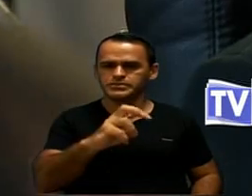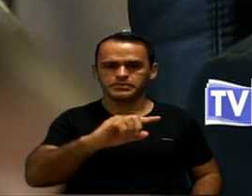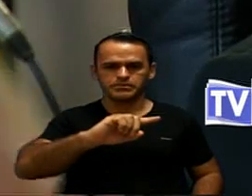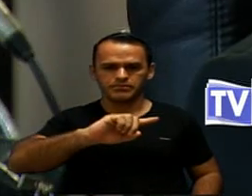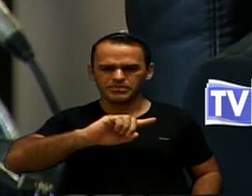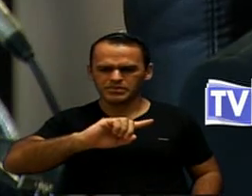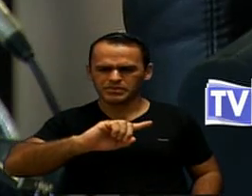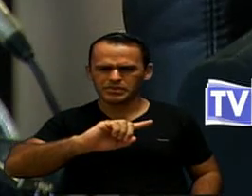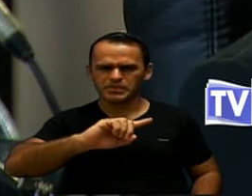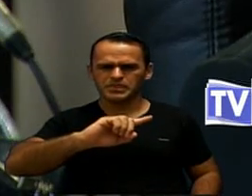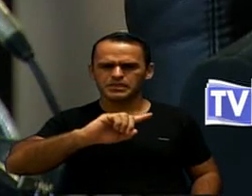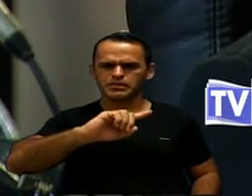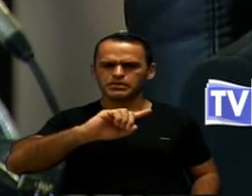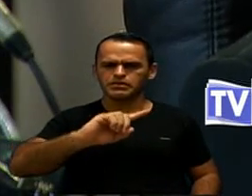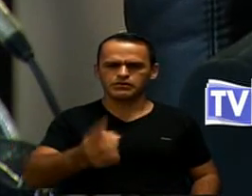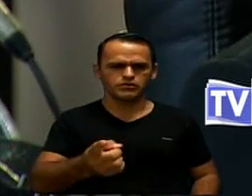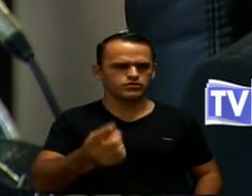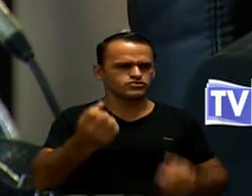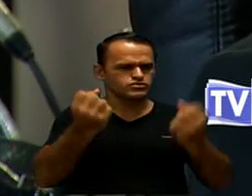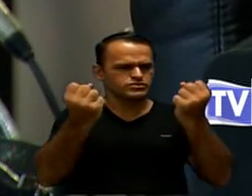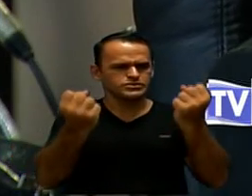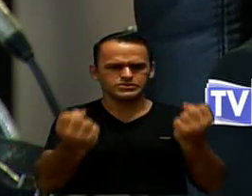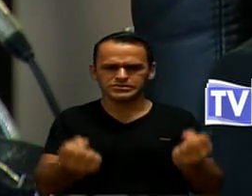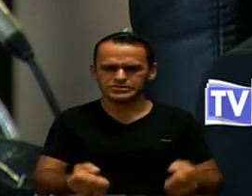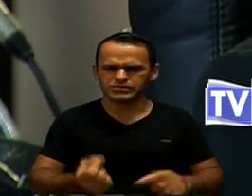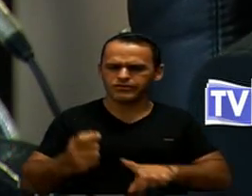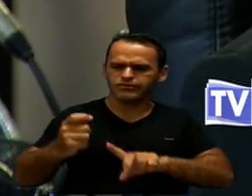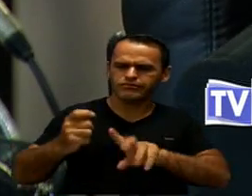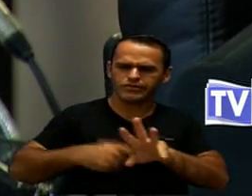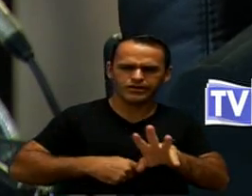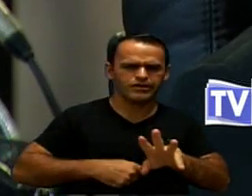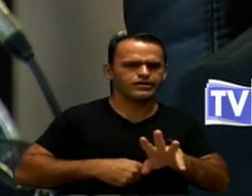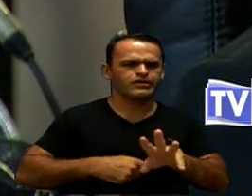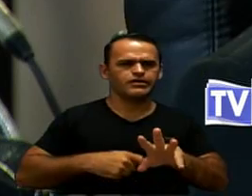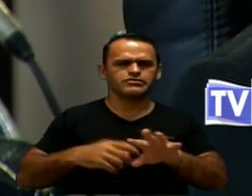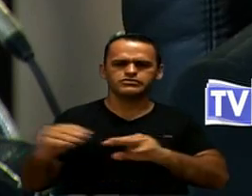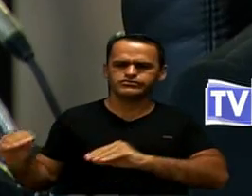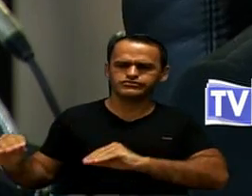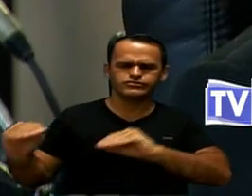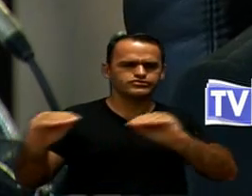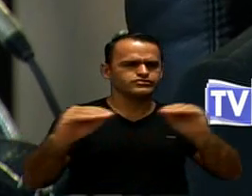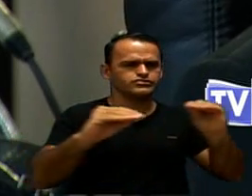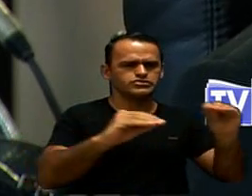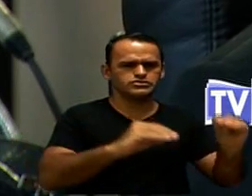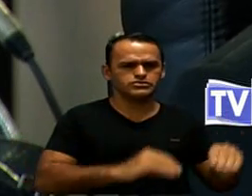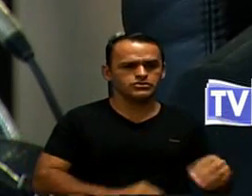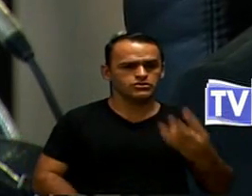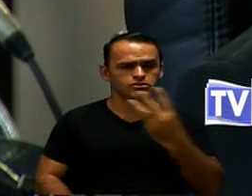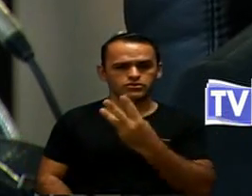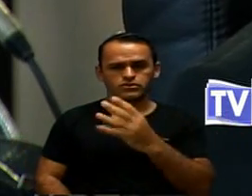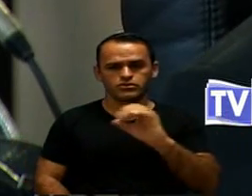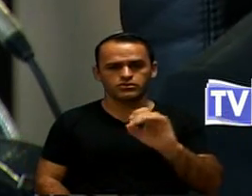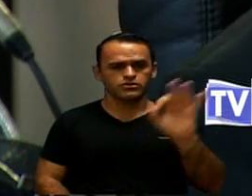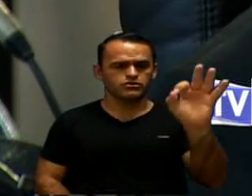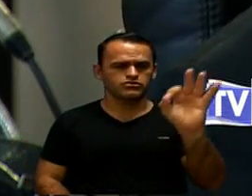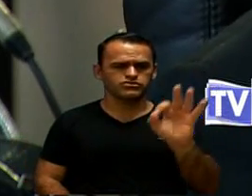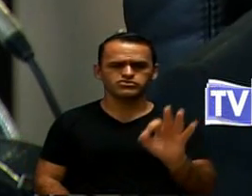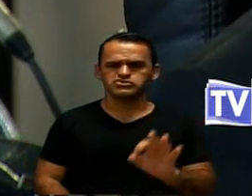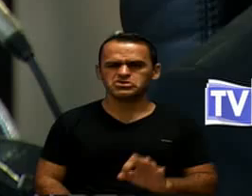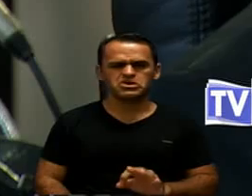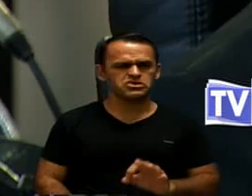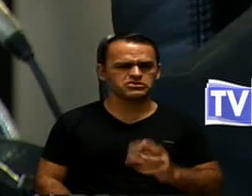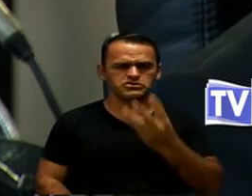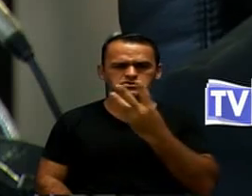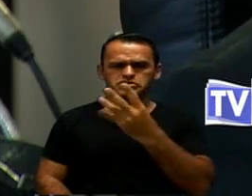toneladas, eu creio que mês, que vai para o aterro. Desses 15 mil, pelo menos 30%, sem fazer